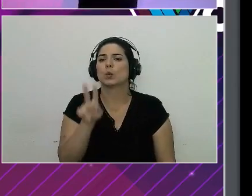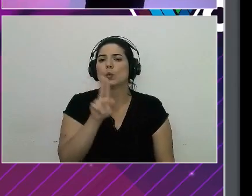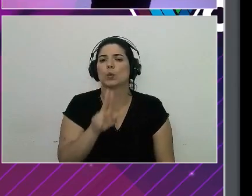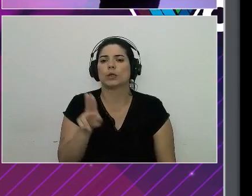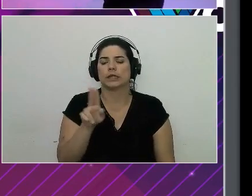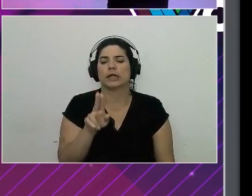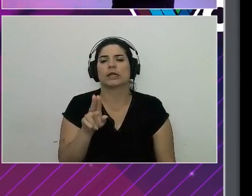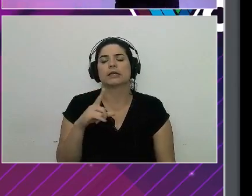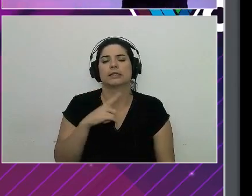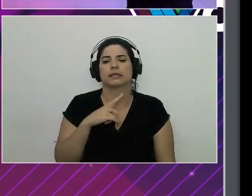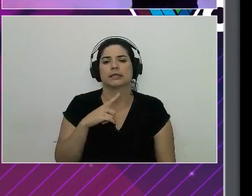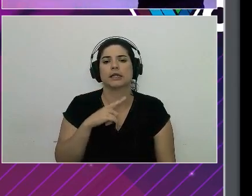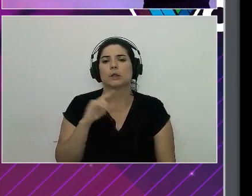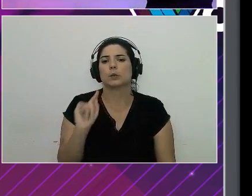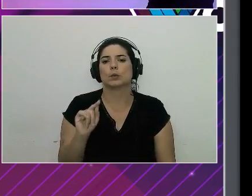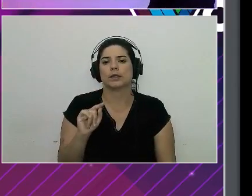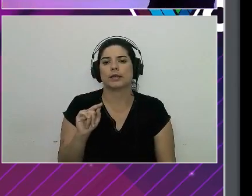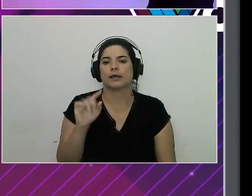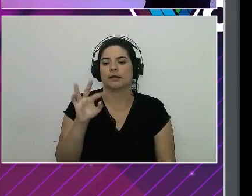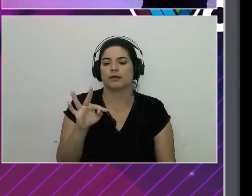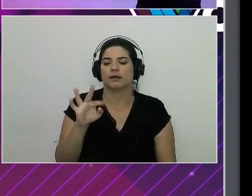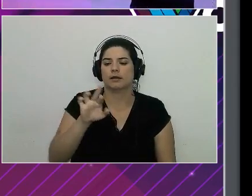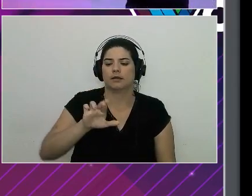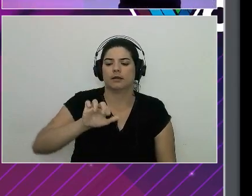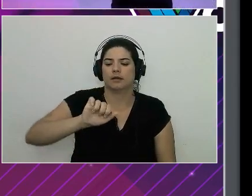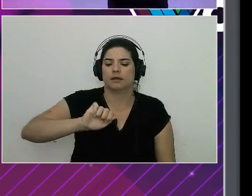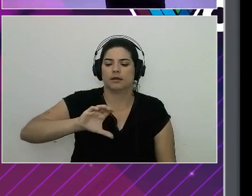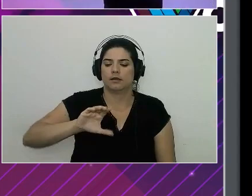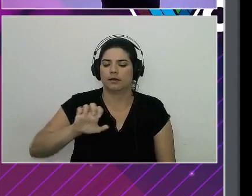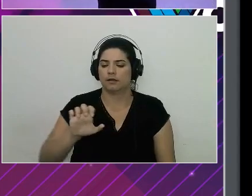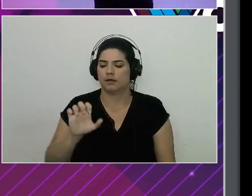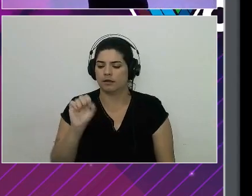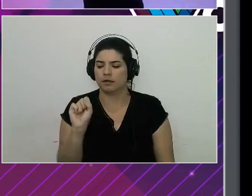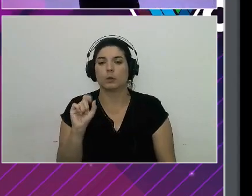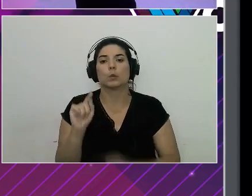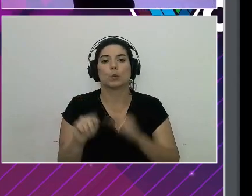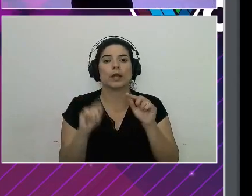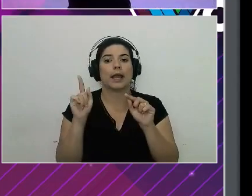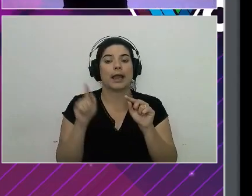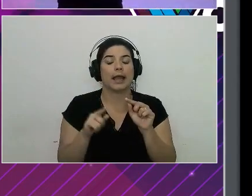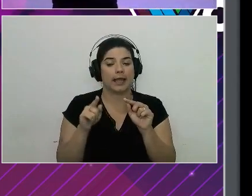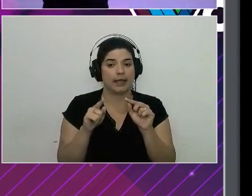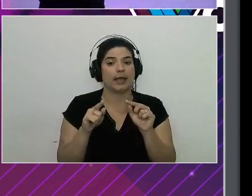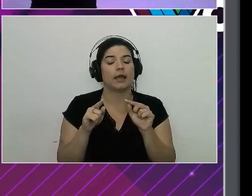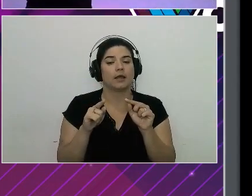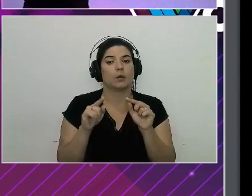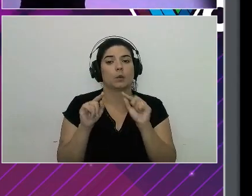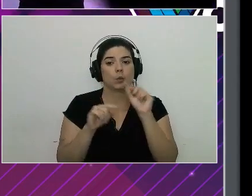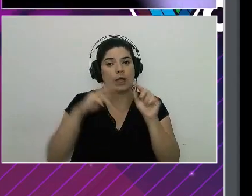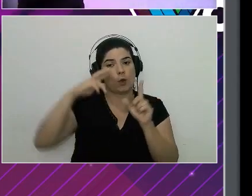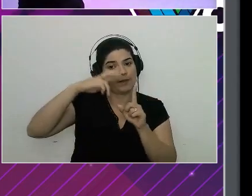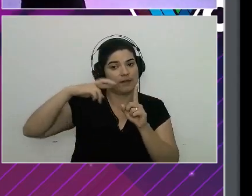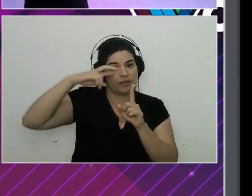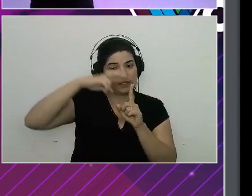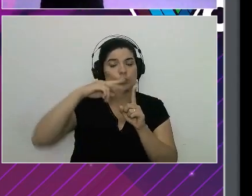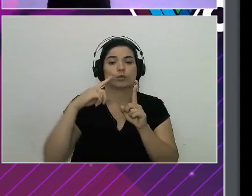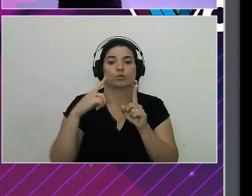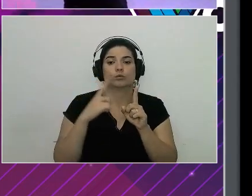que são o trace pode pensar como um log muito específico para operações, com metadados de operações de cada